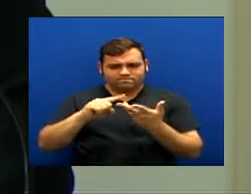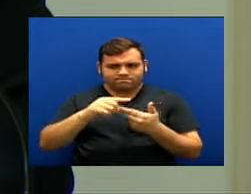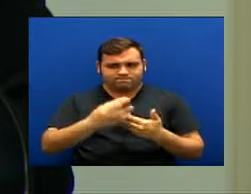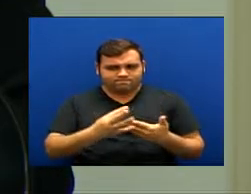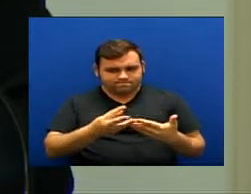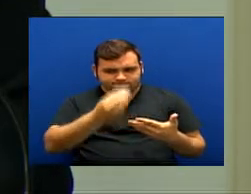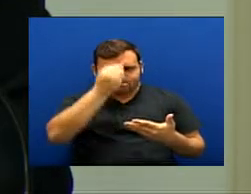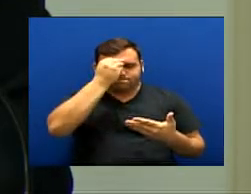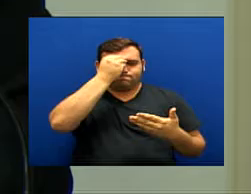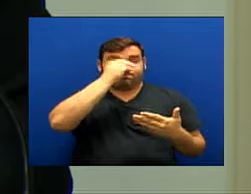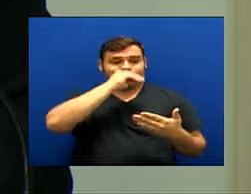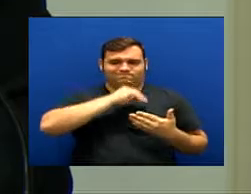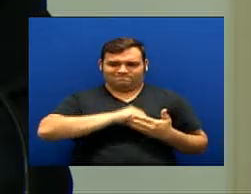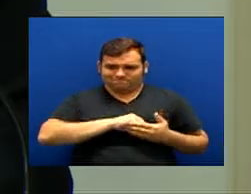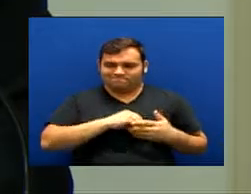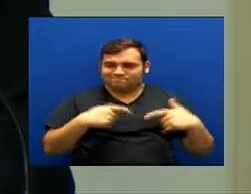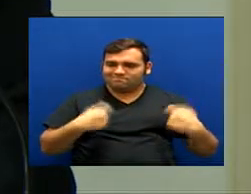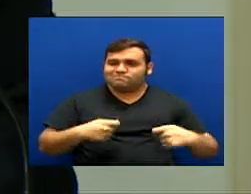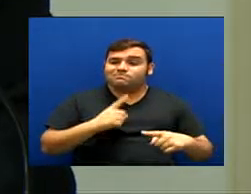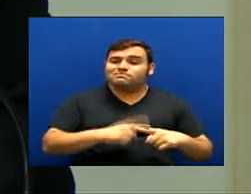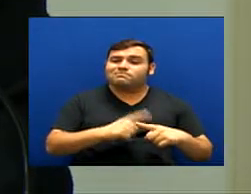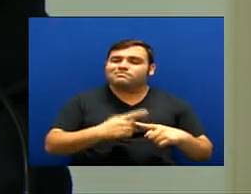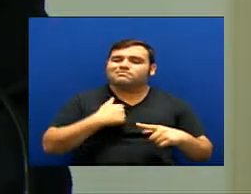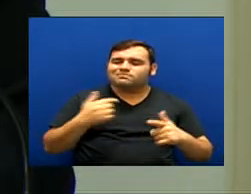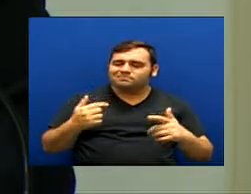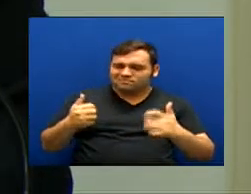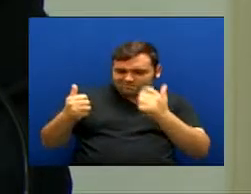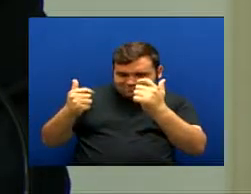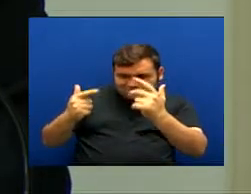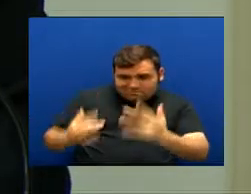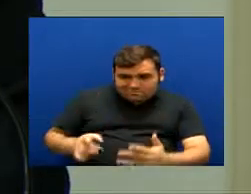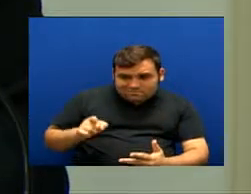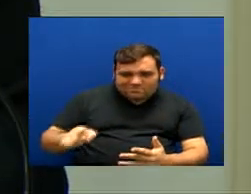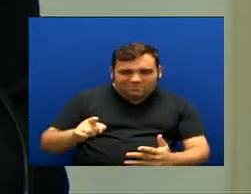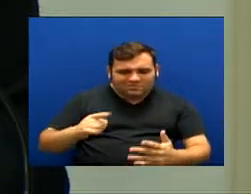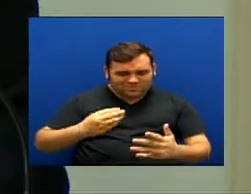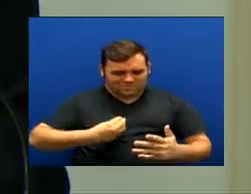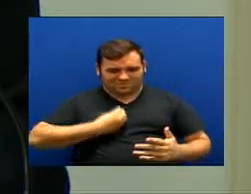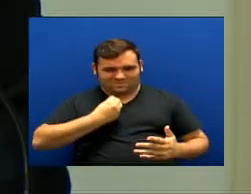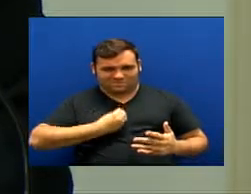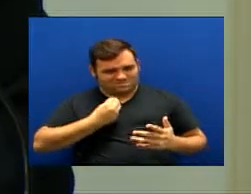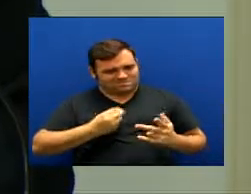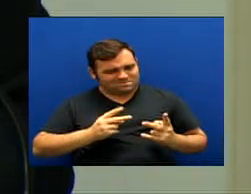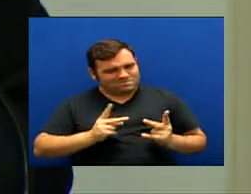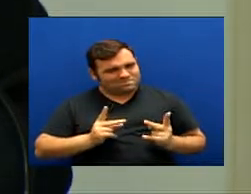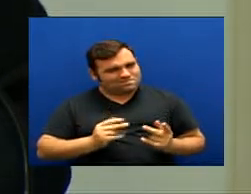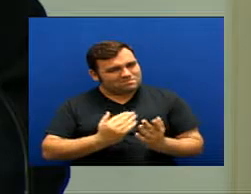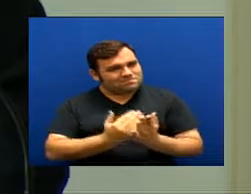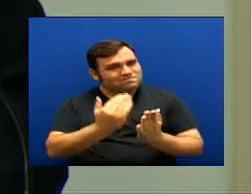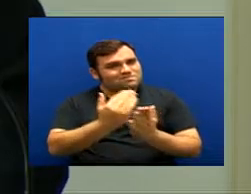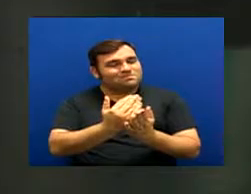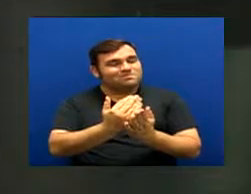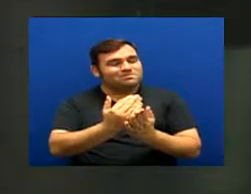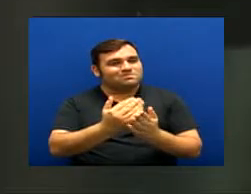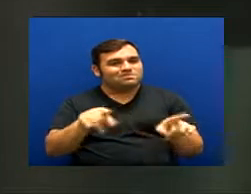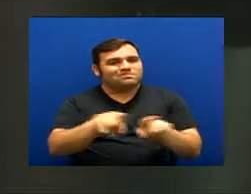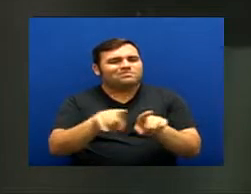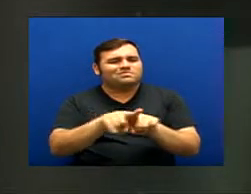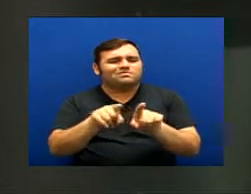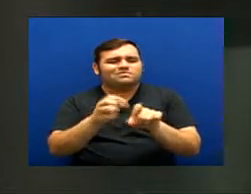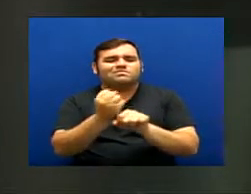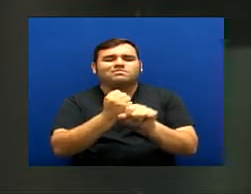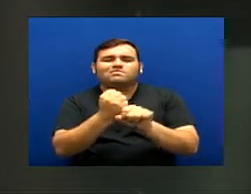todos os que compõem a mesa, tanto aqui quanto a estendida, a todos os amados que estão aí, que